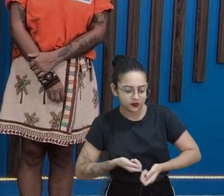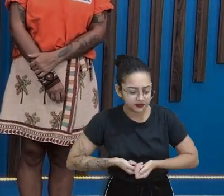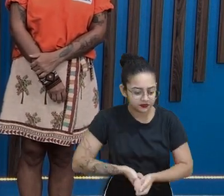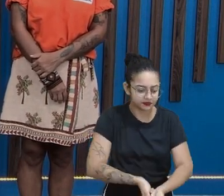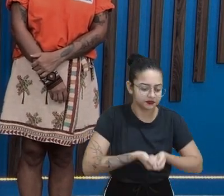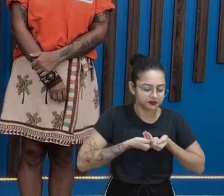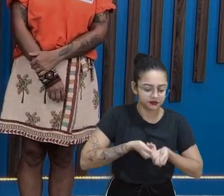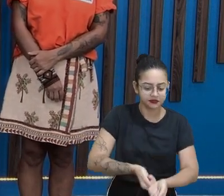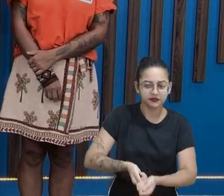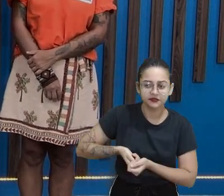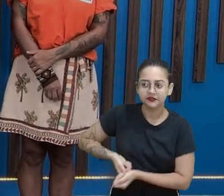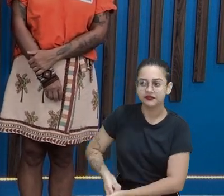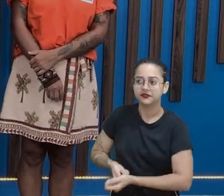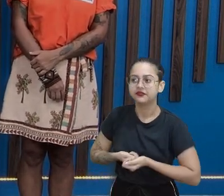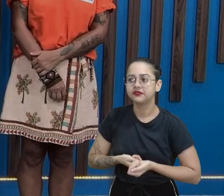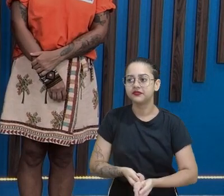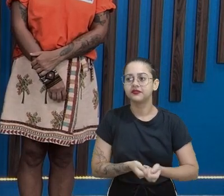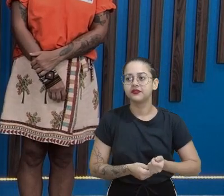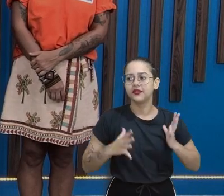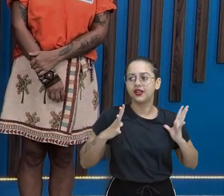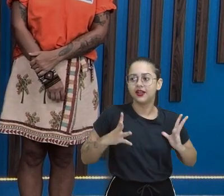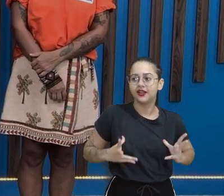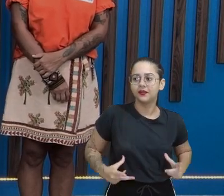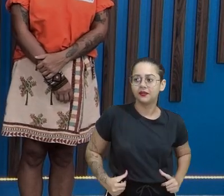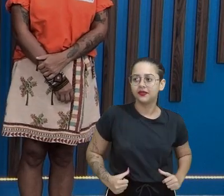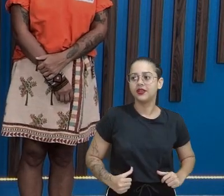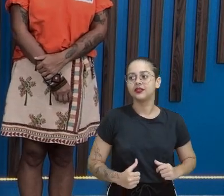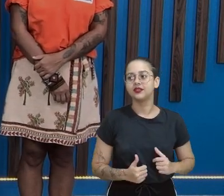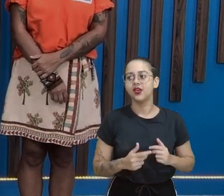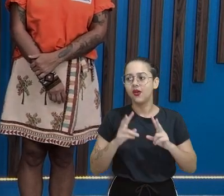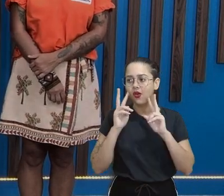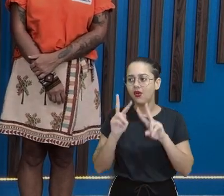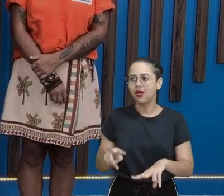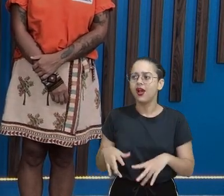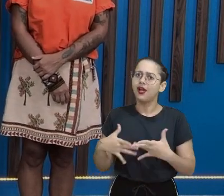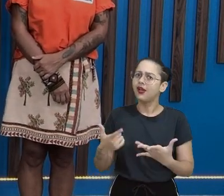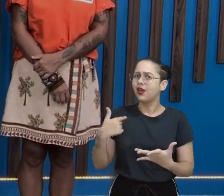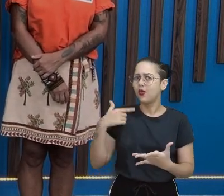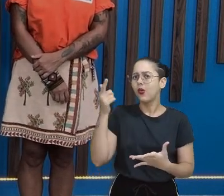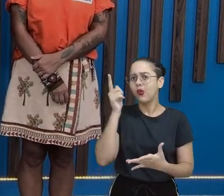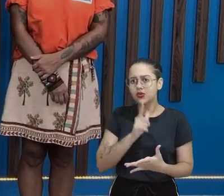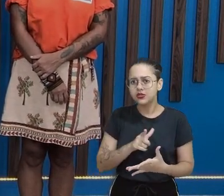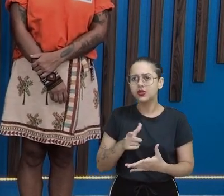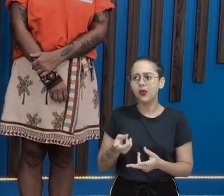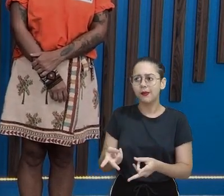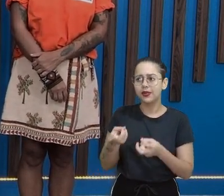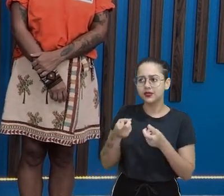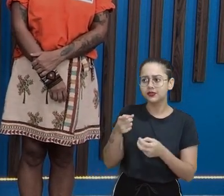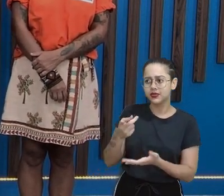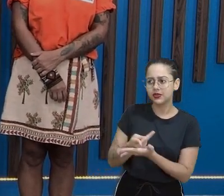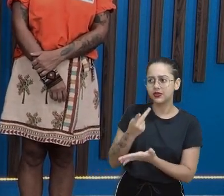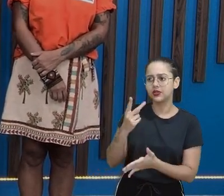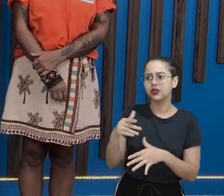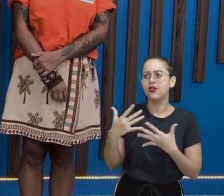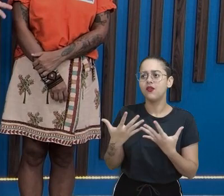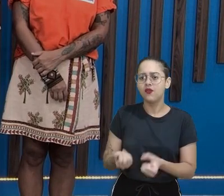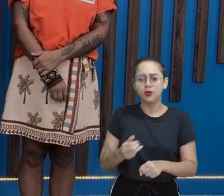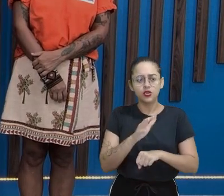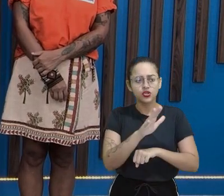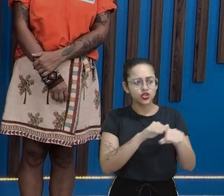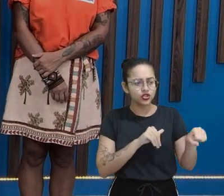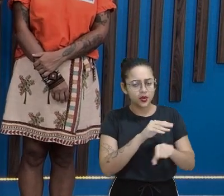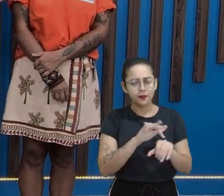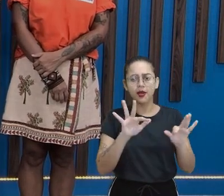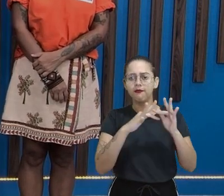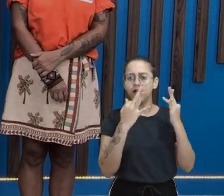chão, né? De uma limpeza. E aí olha assim e diz, eu consigo visualizar isso acontecendo. Então, vamos chamar as pessoas,